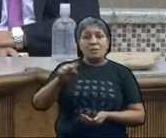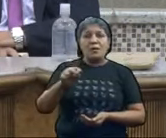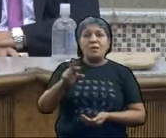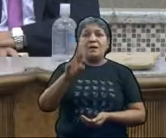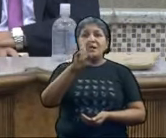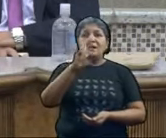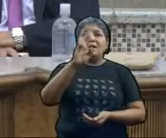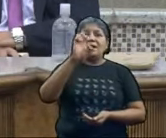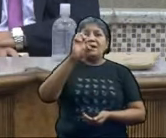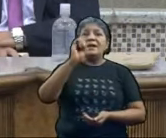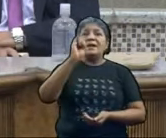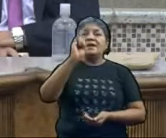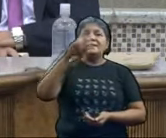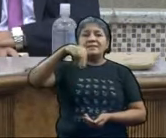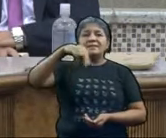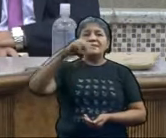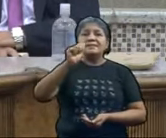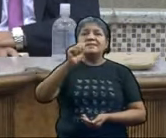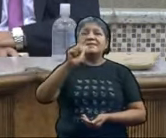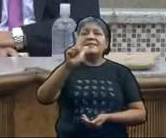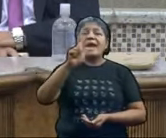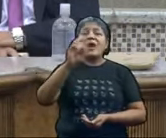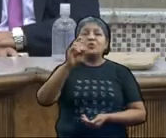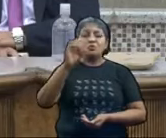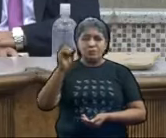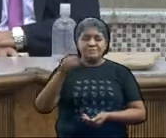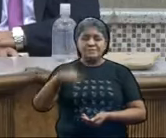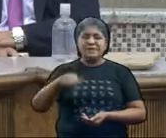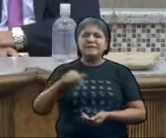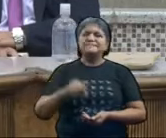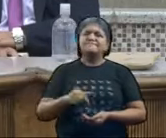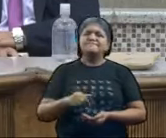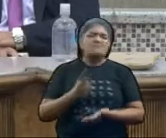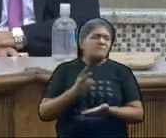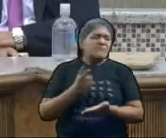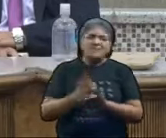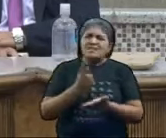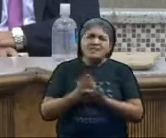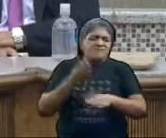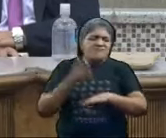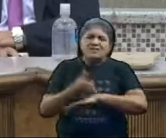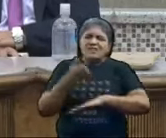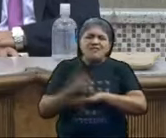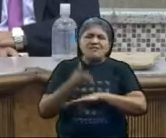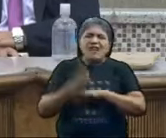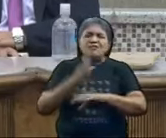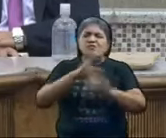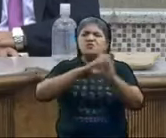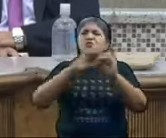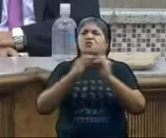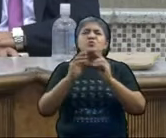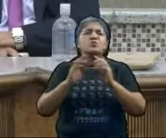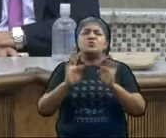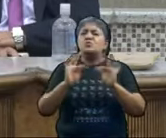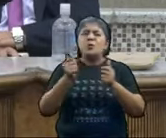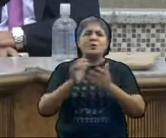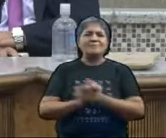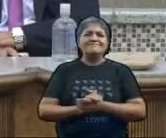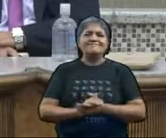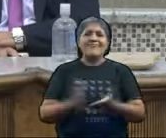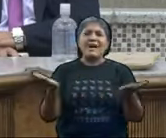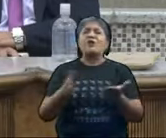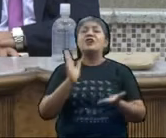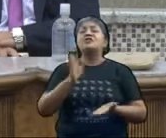sentado nesta poltrona aqui. Mas a morte subitamente já arranca esta pessoa do nosso meio. E